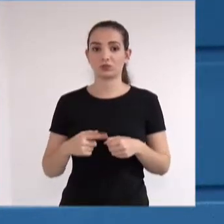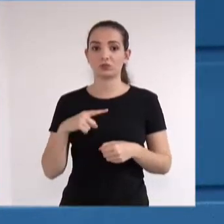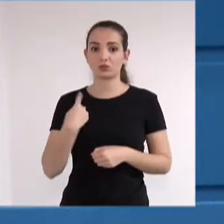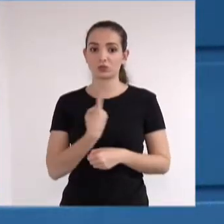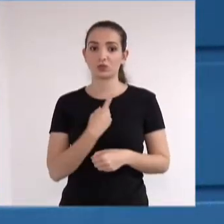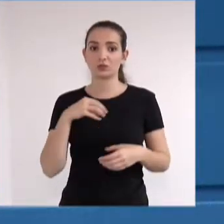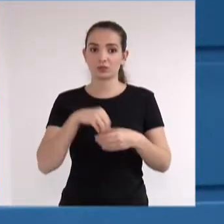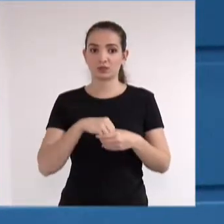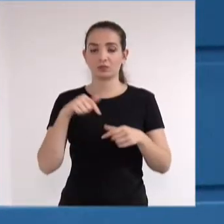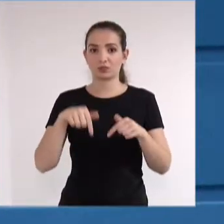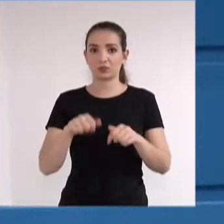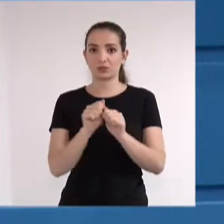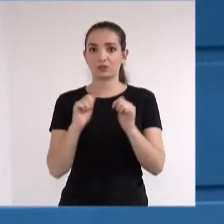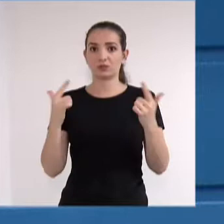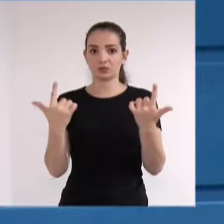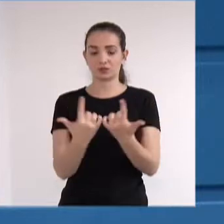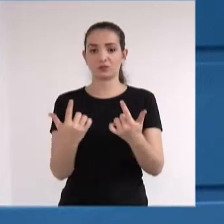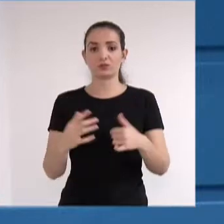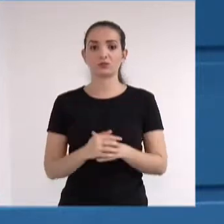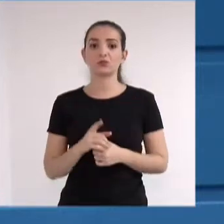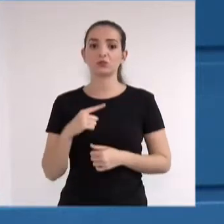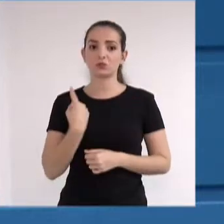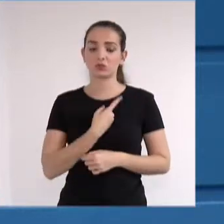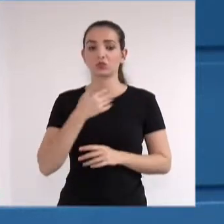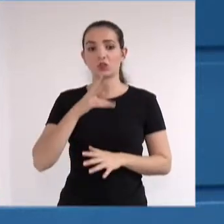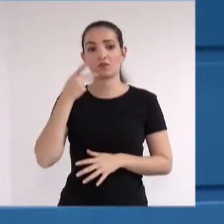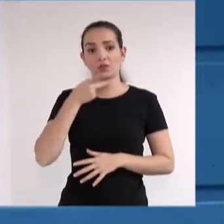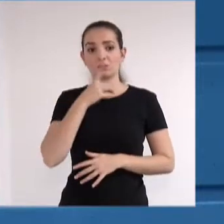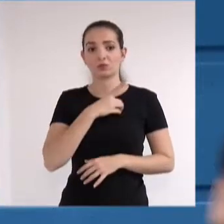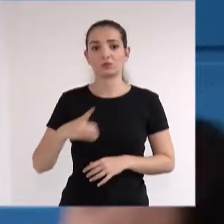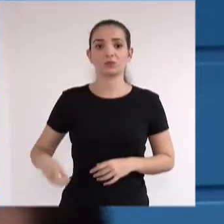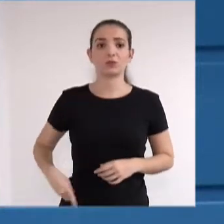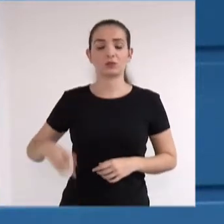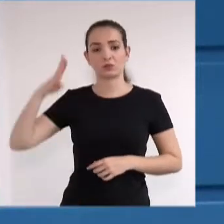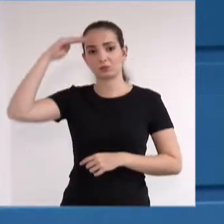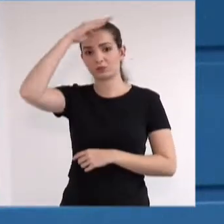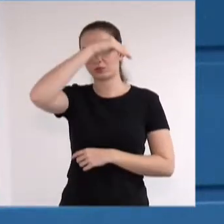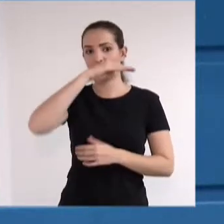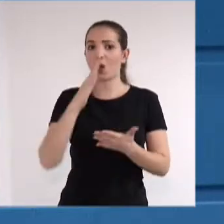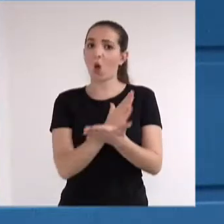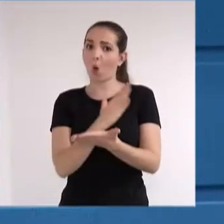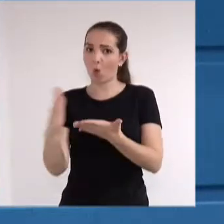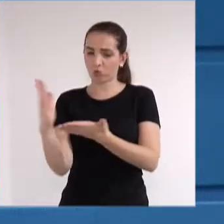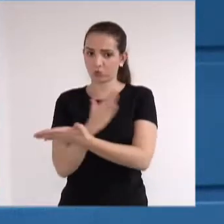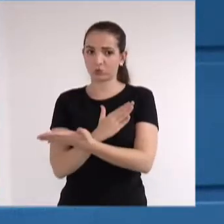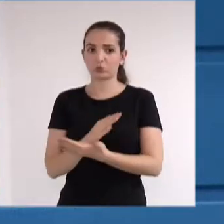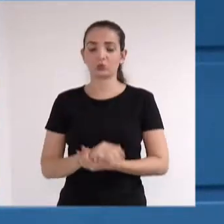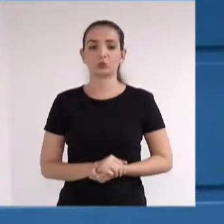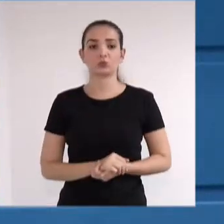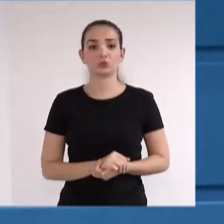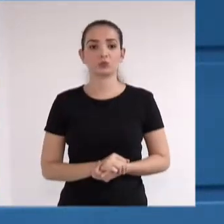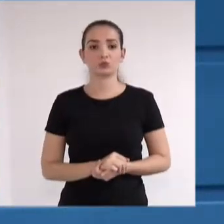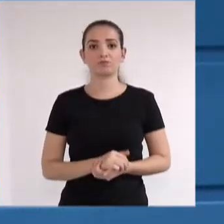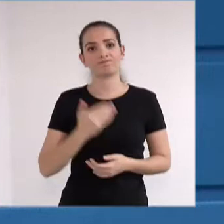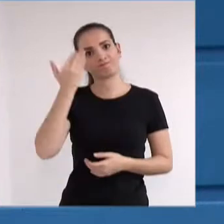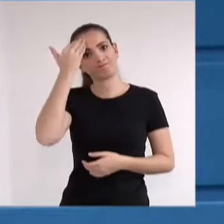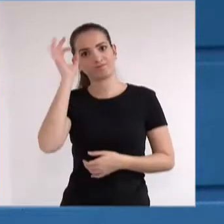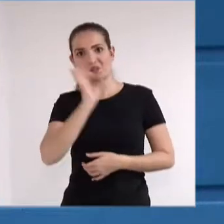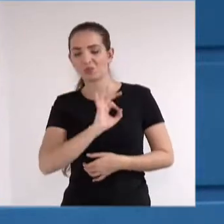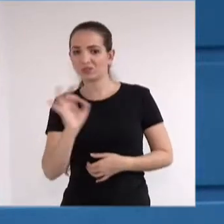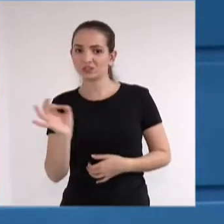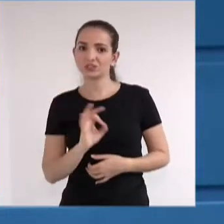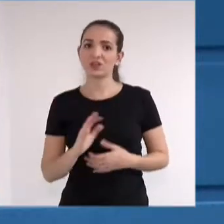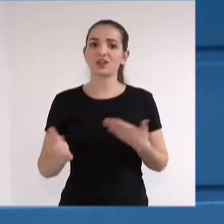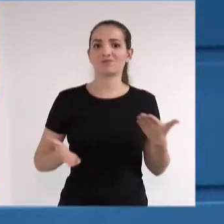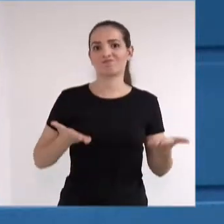nesta casa, embora alguns, e comentei com o deputado Beto Pereira, embora alguns meio que não entendiam e levavam